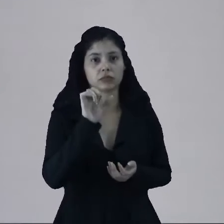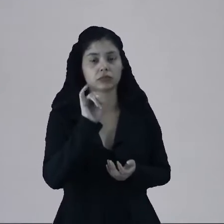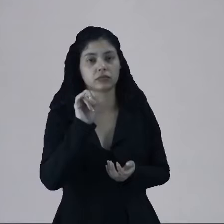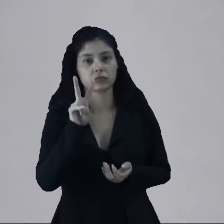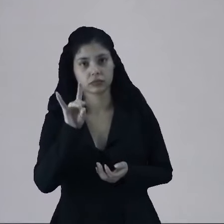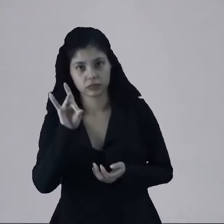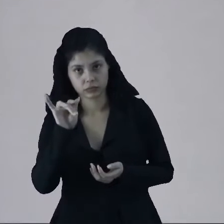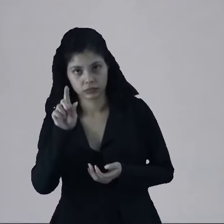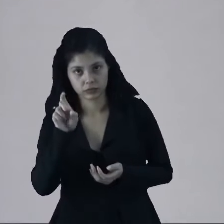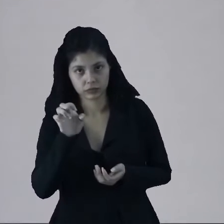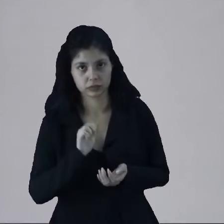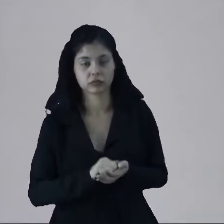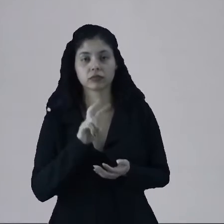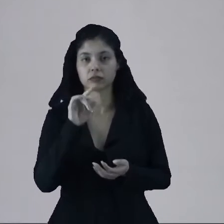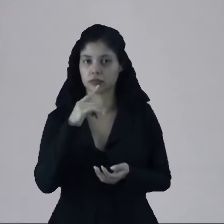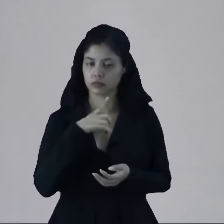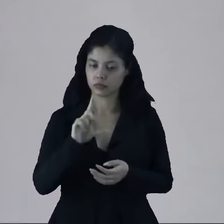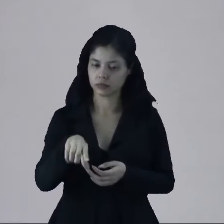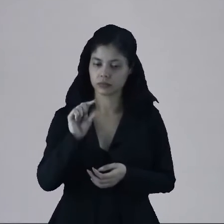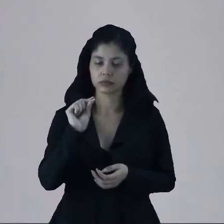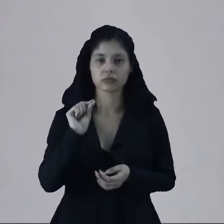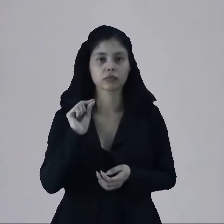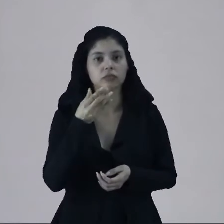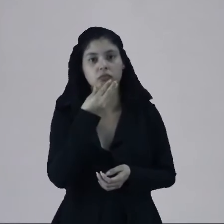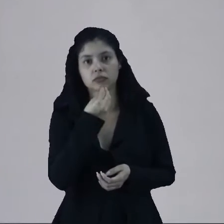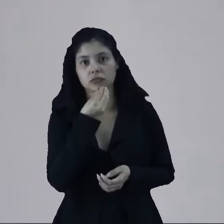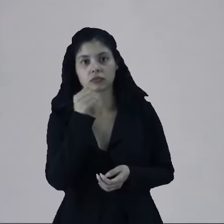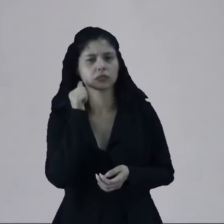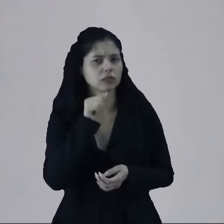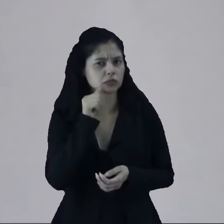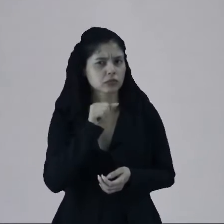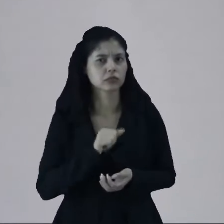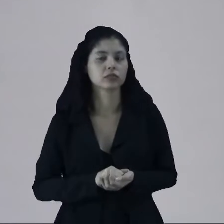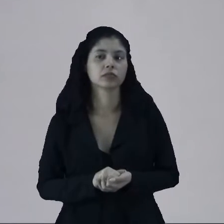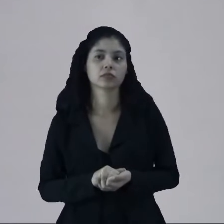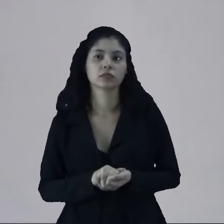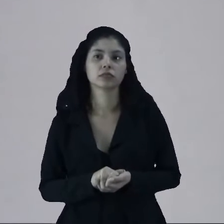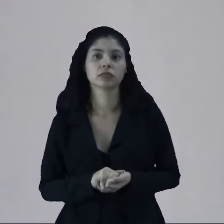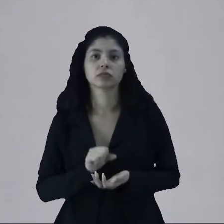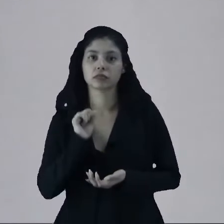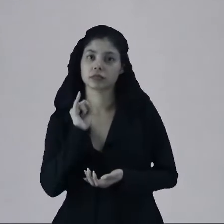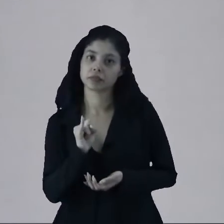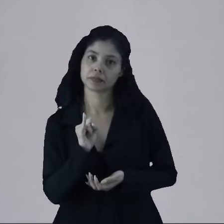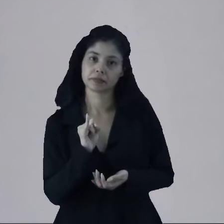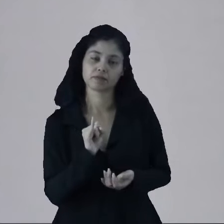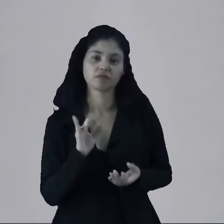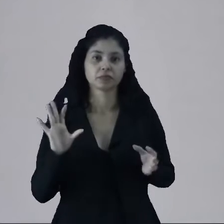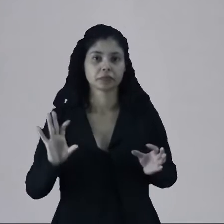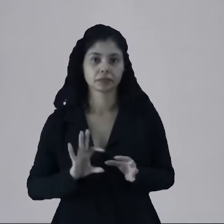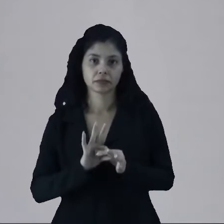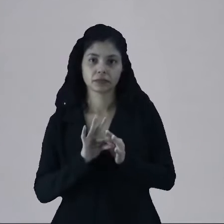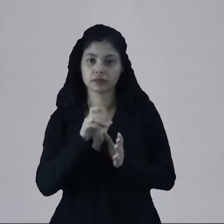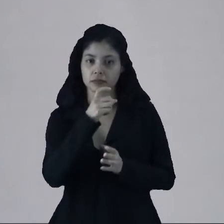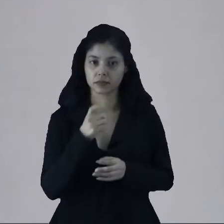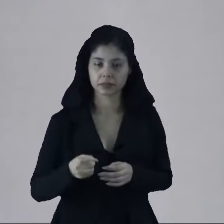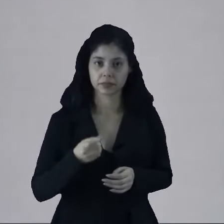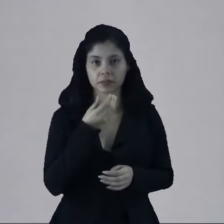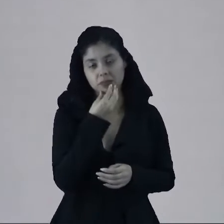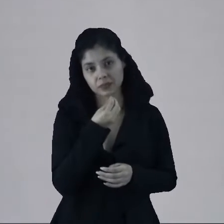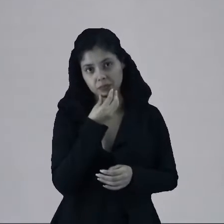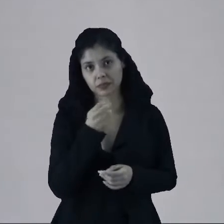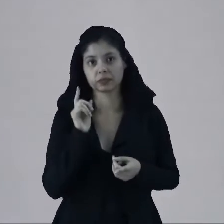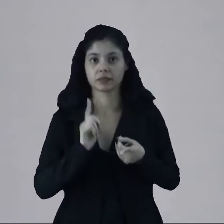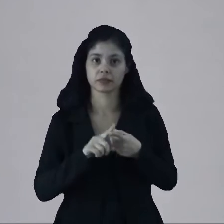recessividade, eu vou ter mais chances de vir no homem ou na mulher. No caso, se eu tenho isso relacionado ao X, no